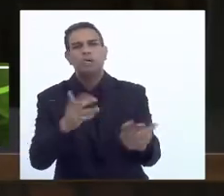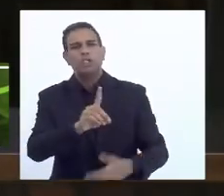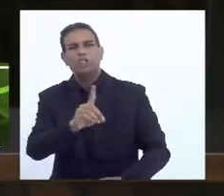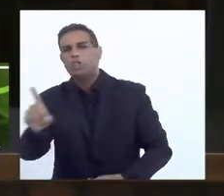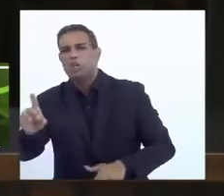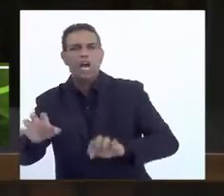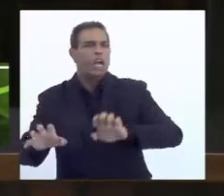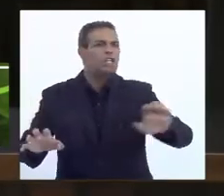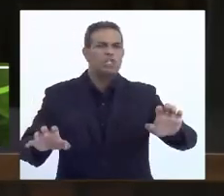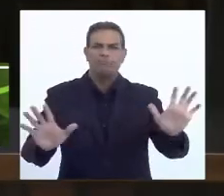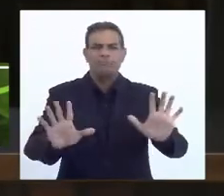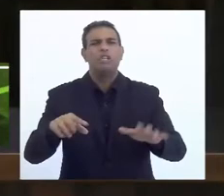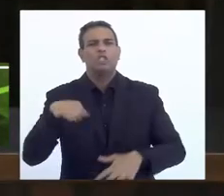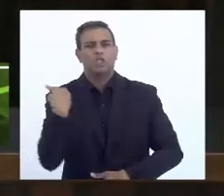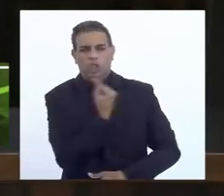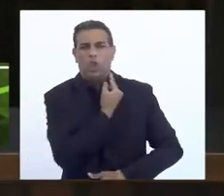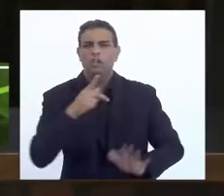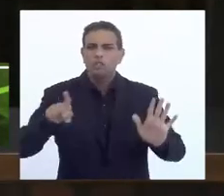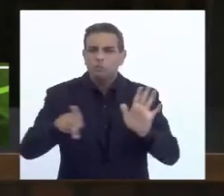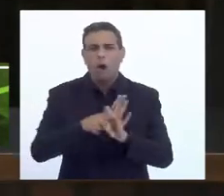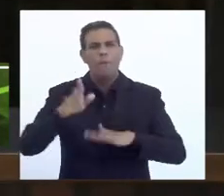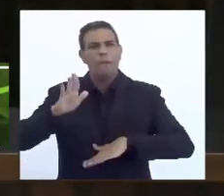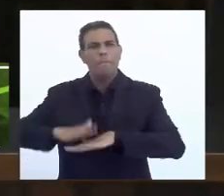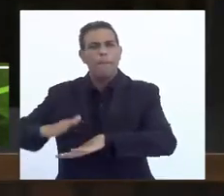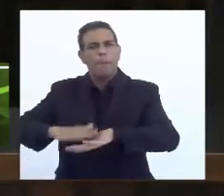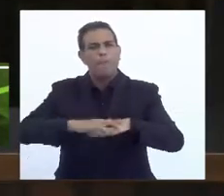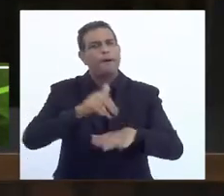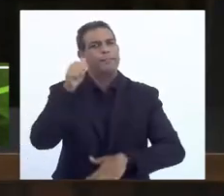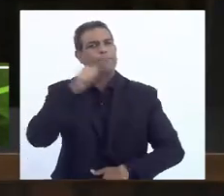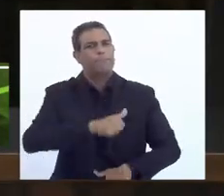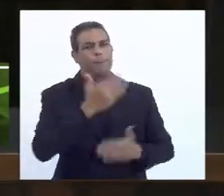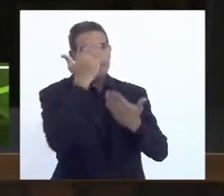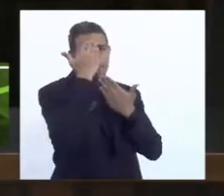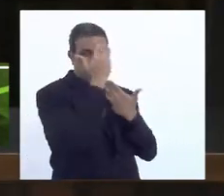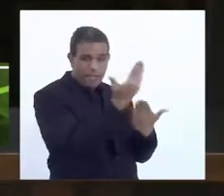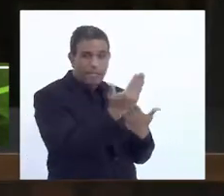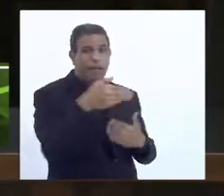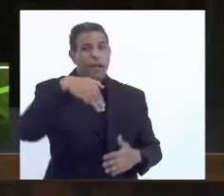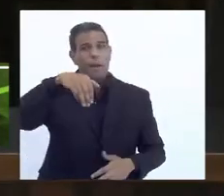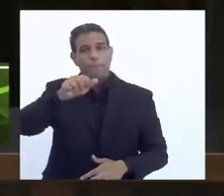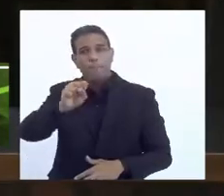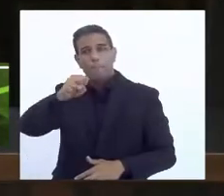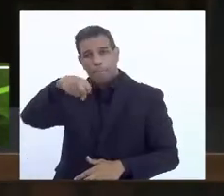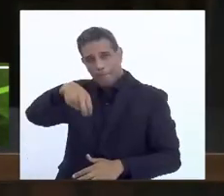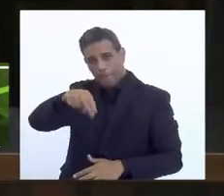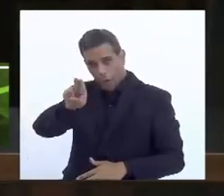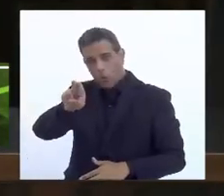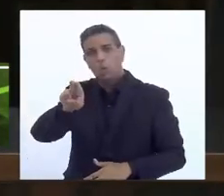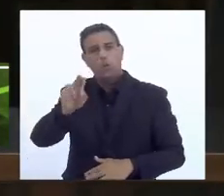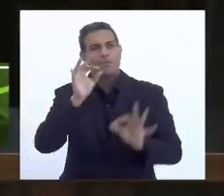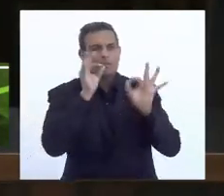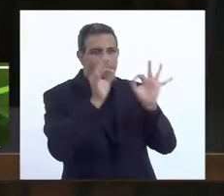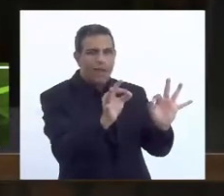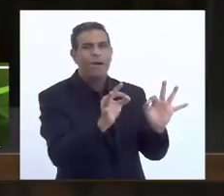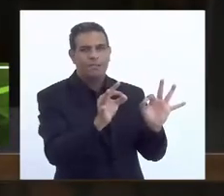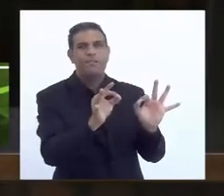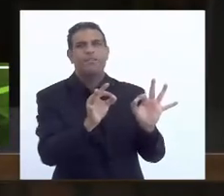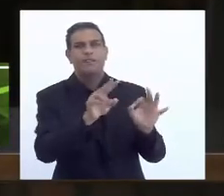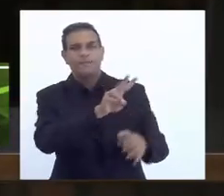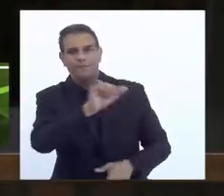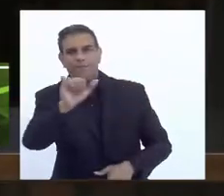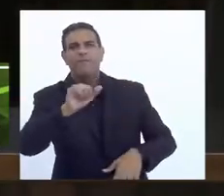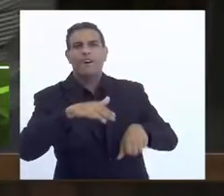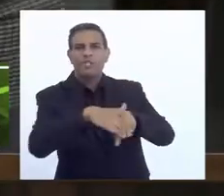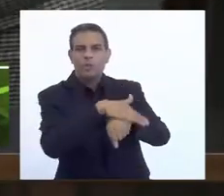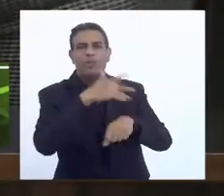de tudo. Então, muito obrigado, Manu, e a gente, com certeza, ainda vai escutar mais